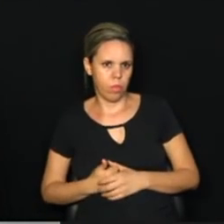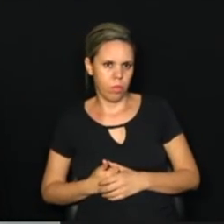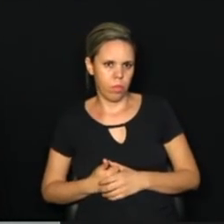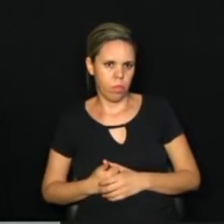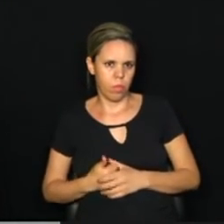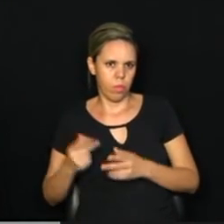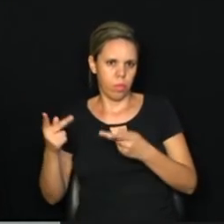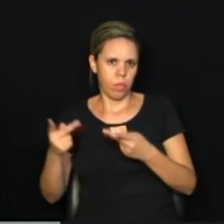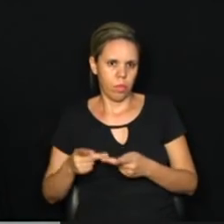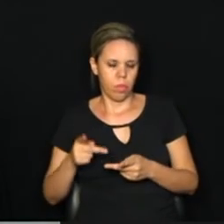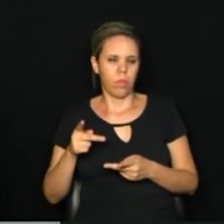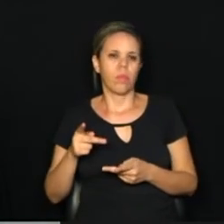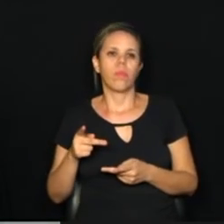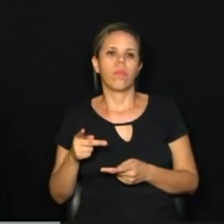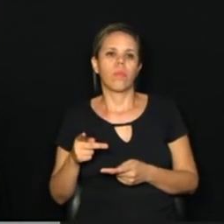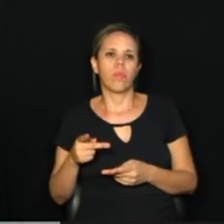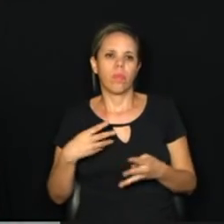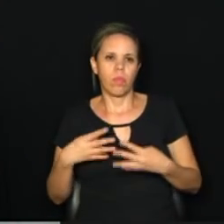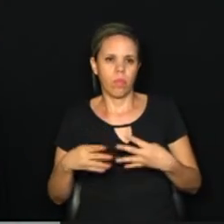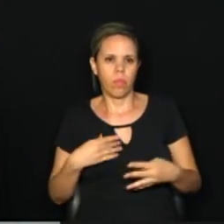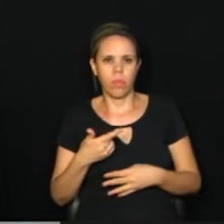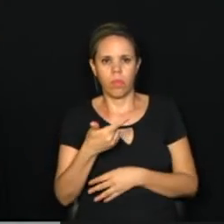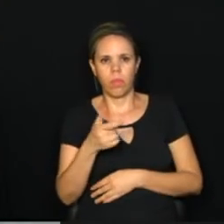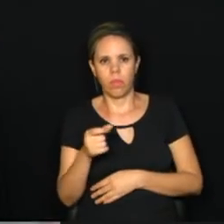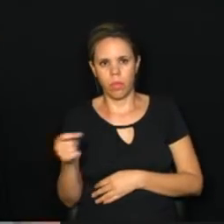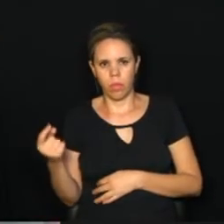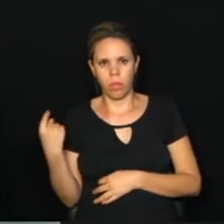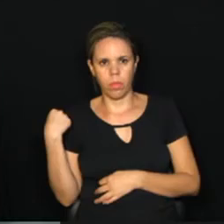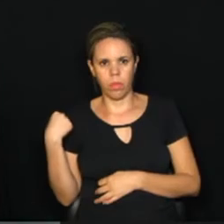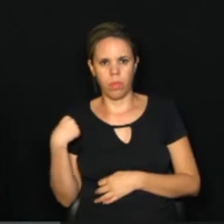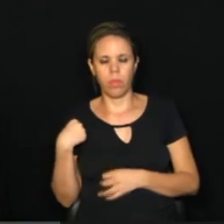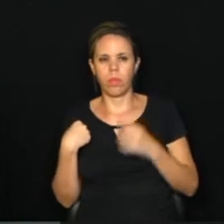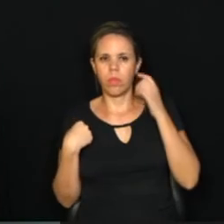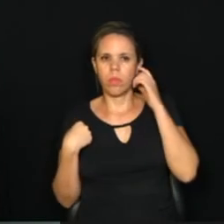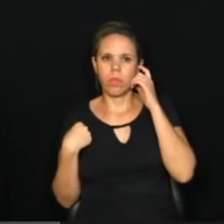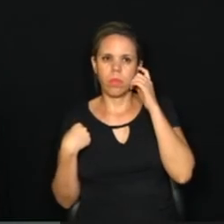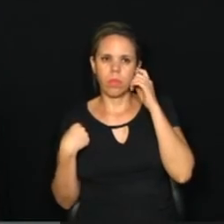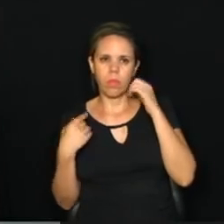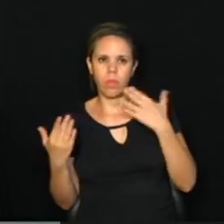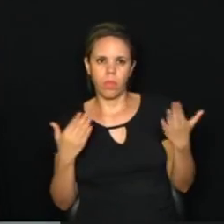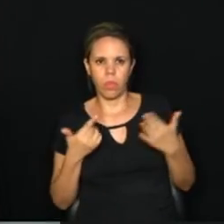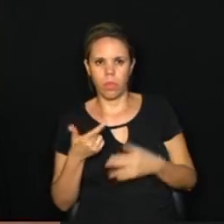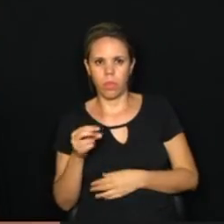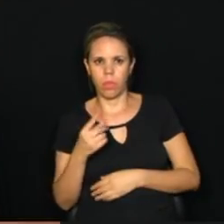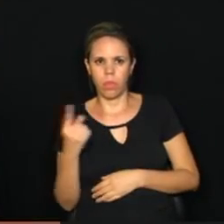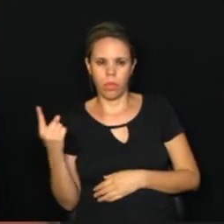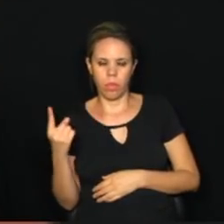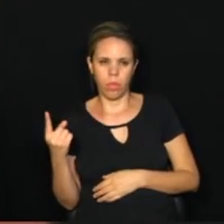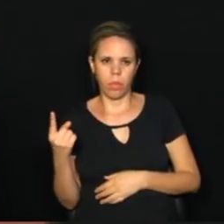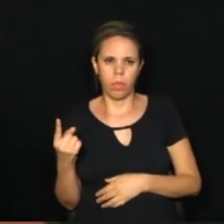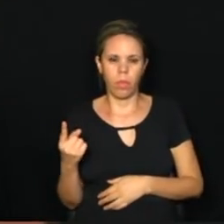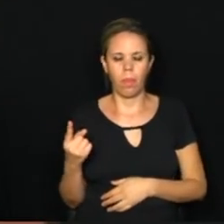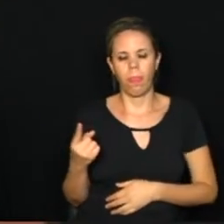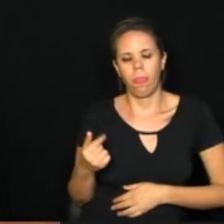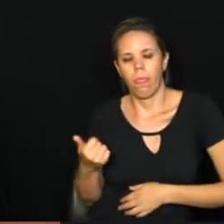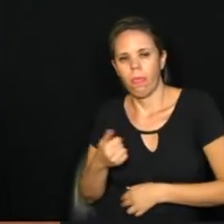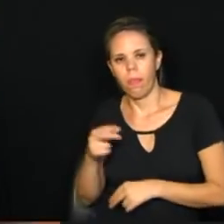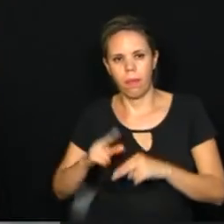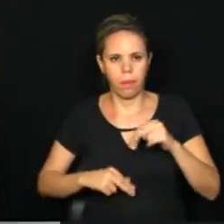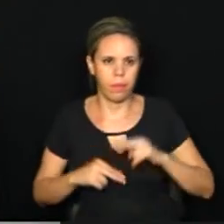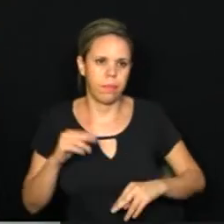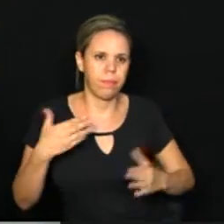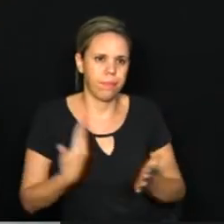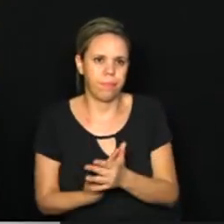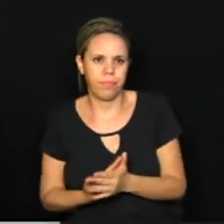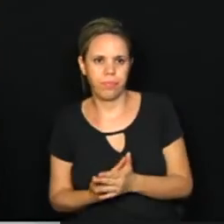para Barão Geraldo 2020 e comparativamente agora 2021, de 1º de junho até o